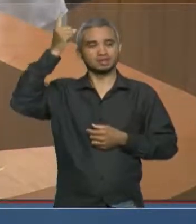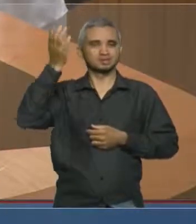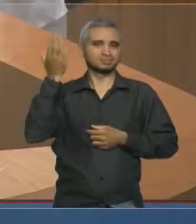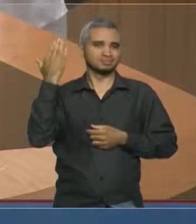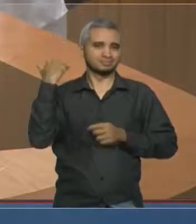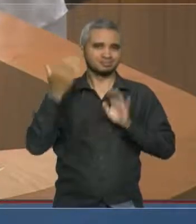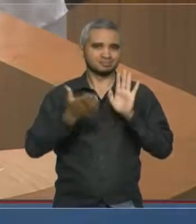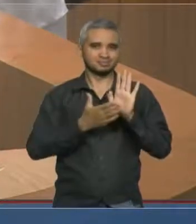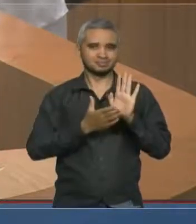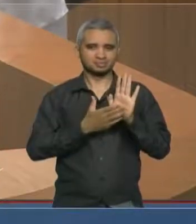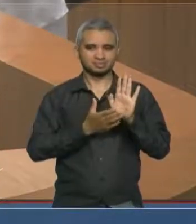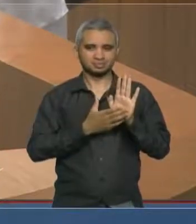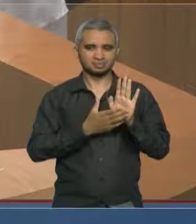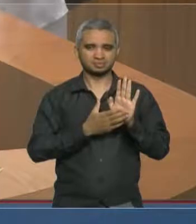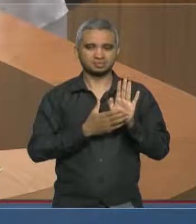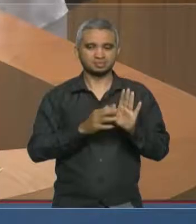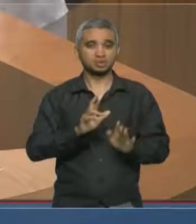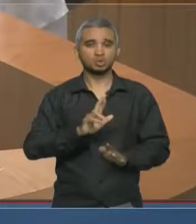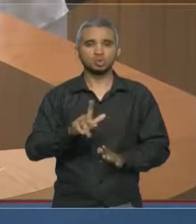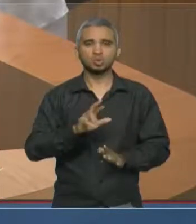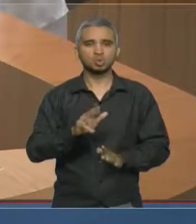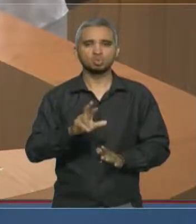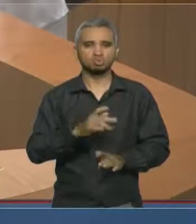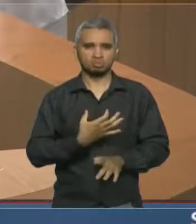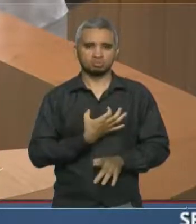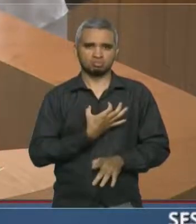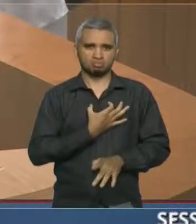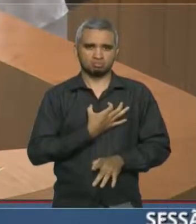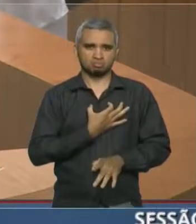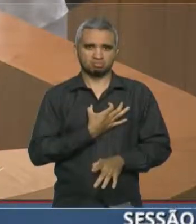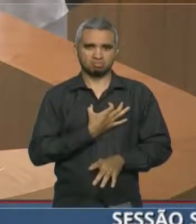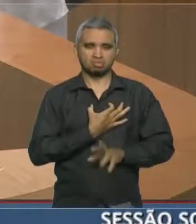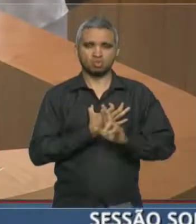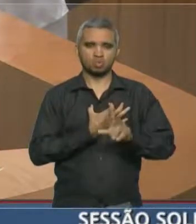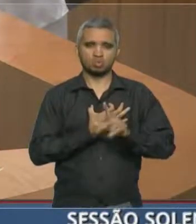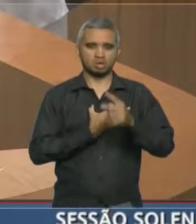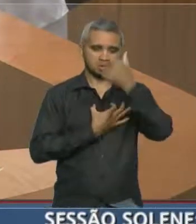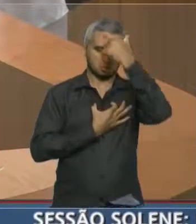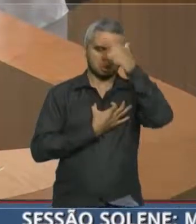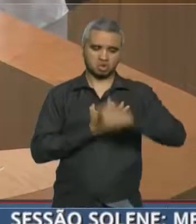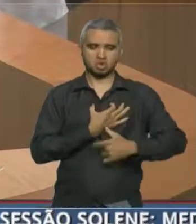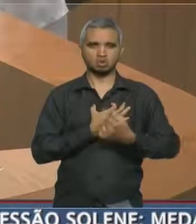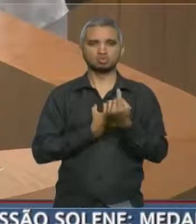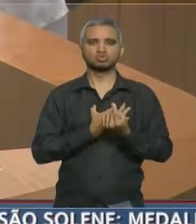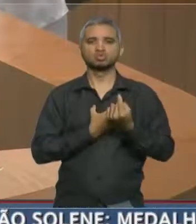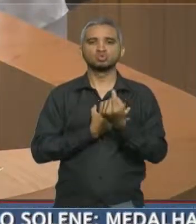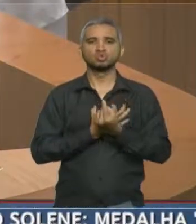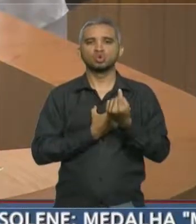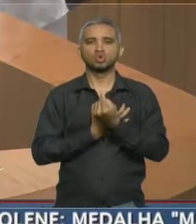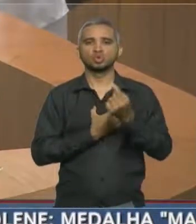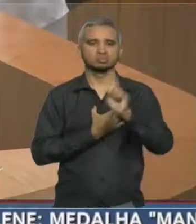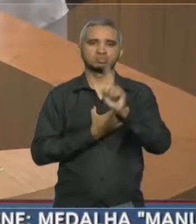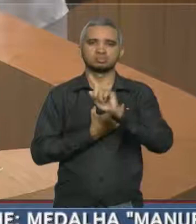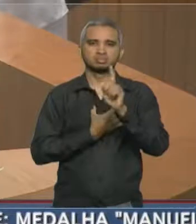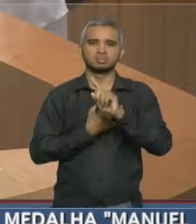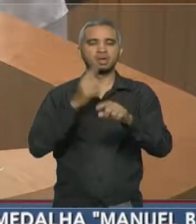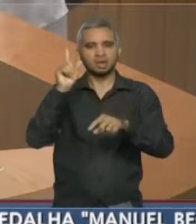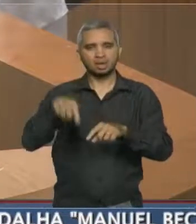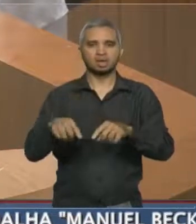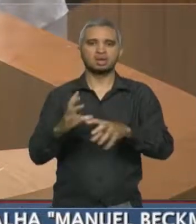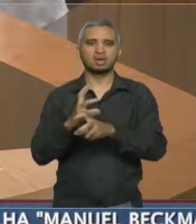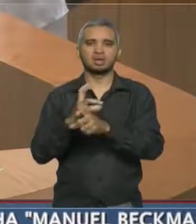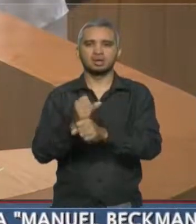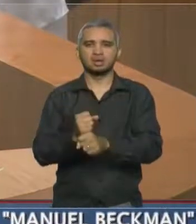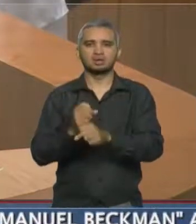companheiros, porque não foi a medalha, quando é proposta aqui, não é somente do deputado que a propõe, mas, sobretudo,